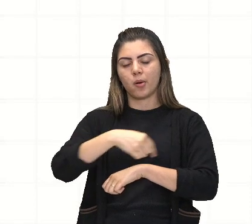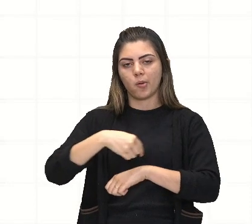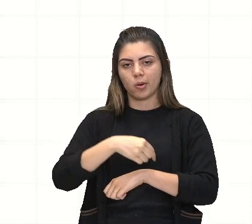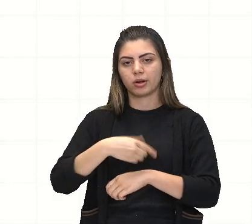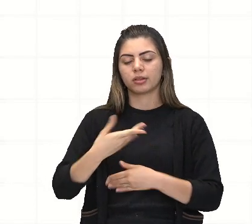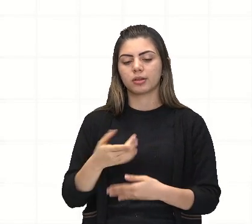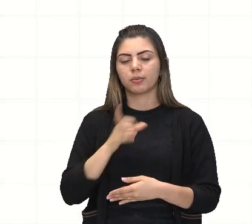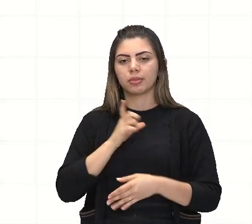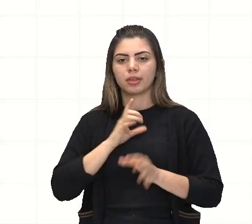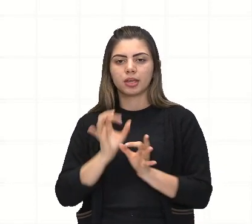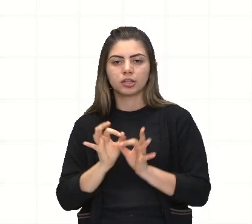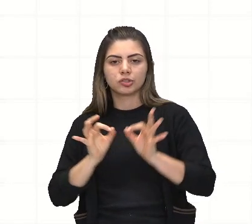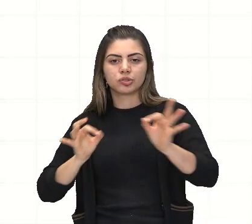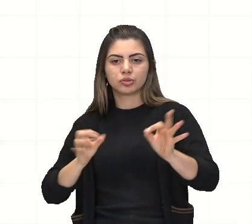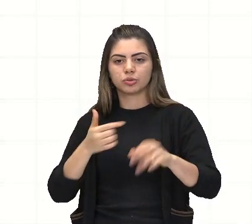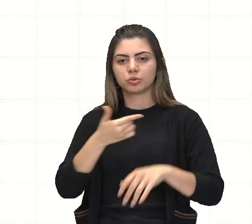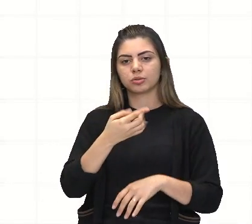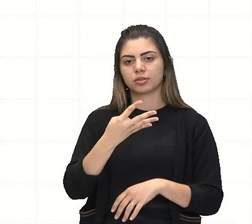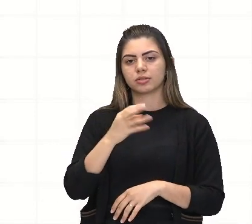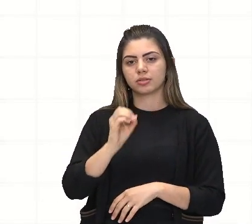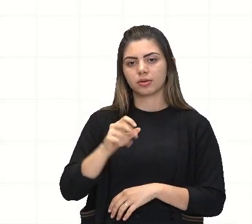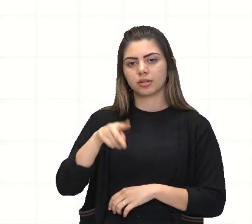percorre 240, olha.